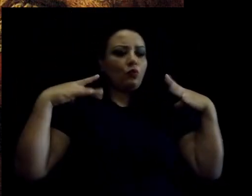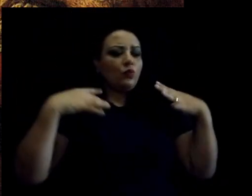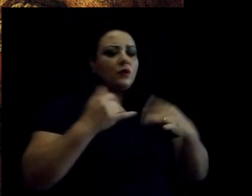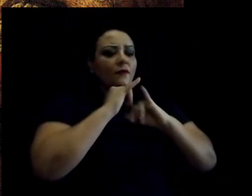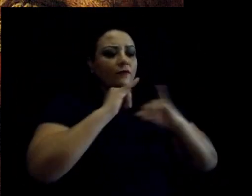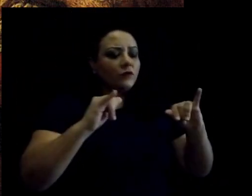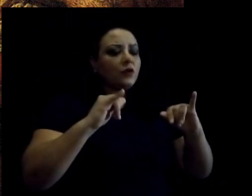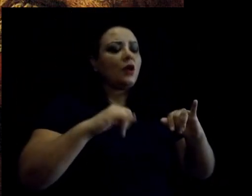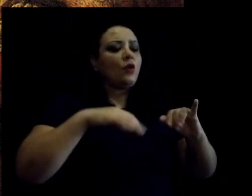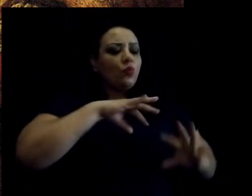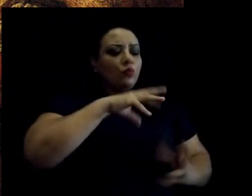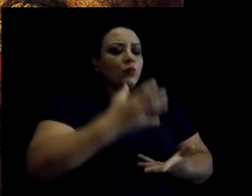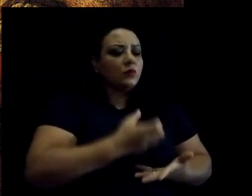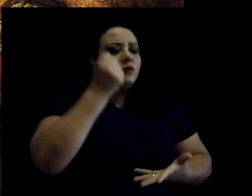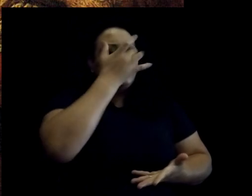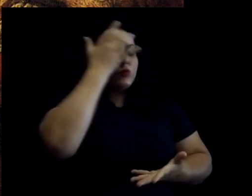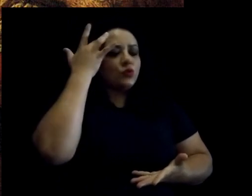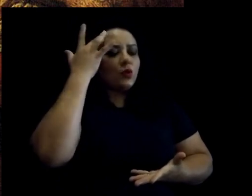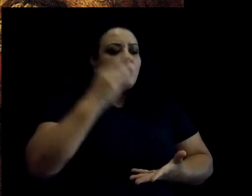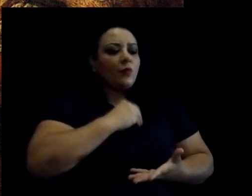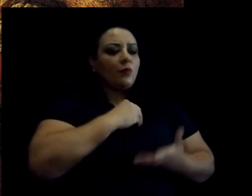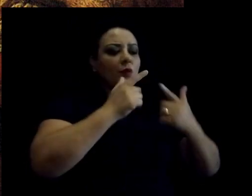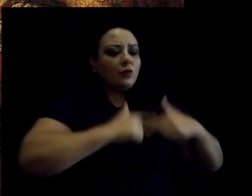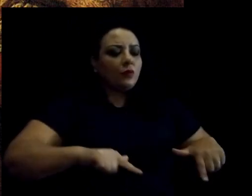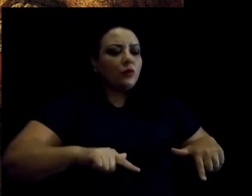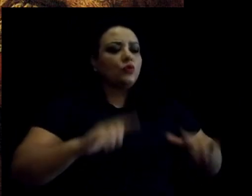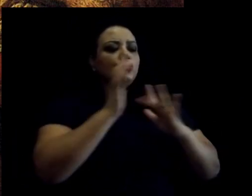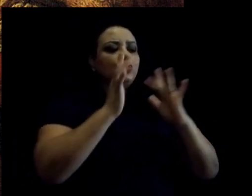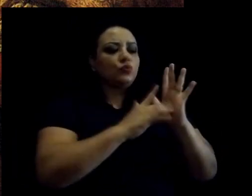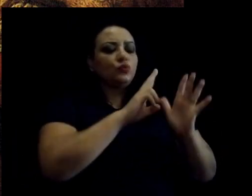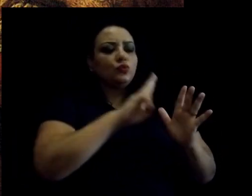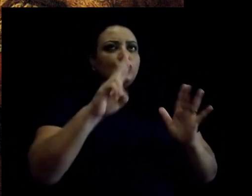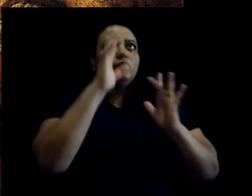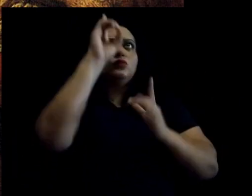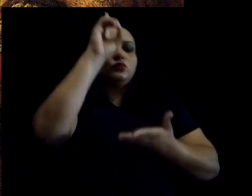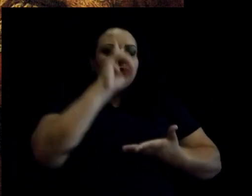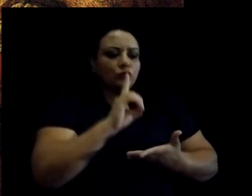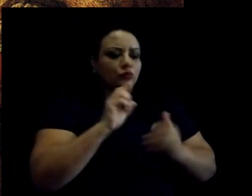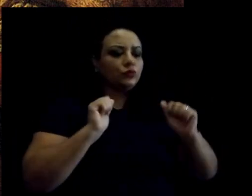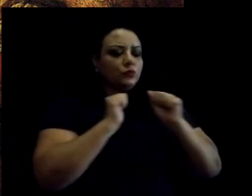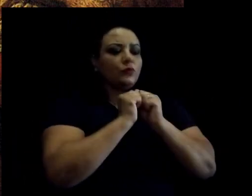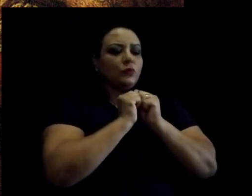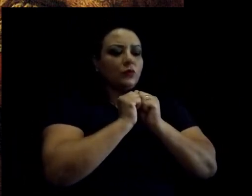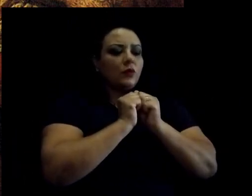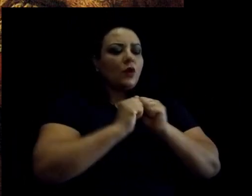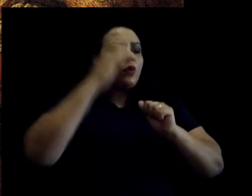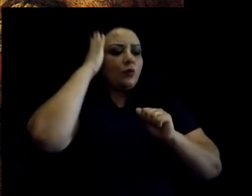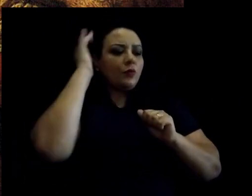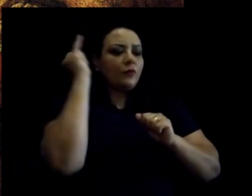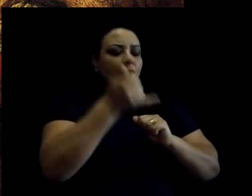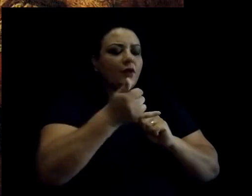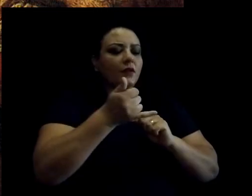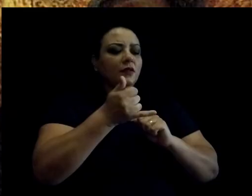criança salvará as pessoas dos seus pecados e será chamada Emanuel, Deus conosco, conforme foi dito através do